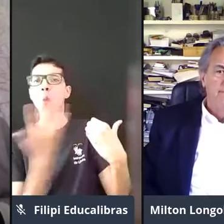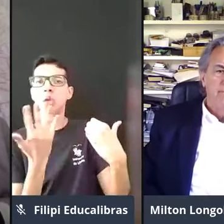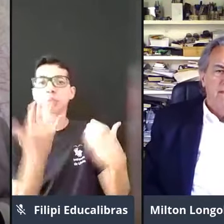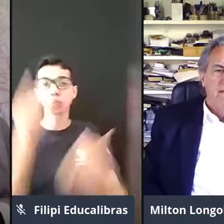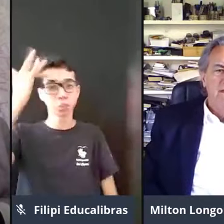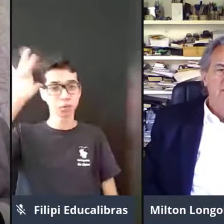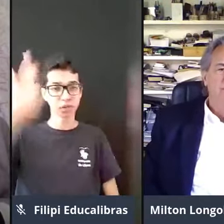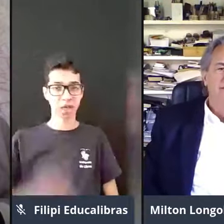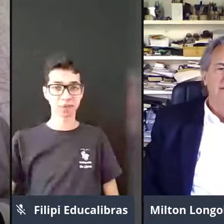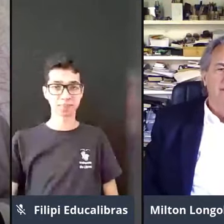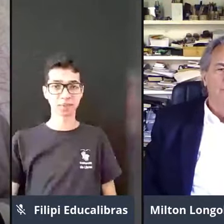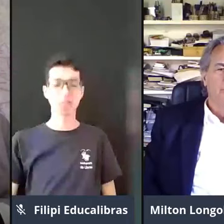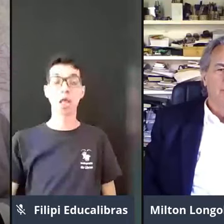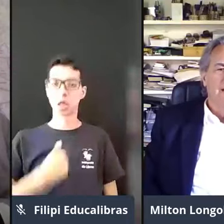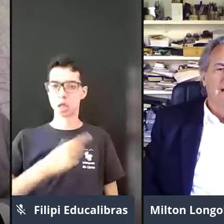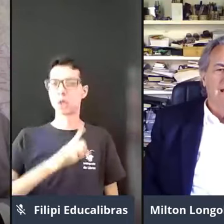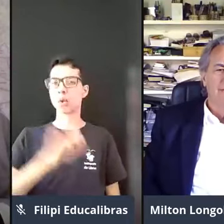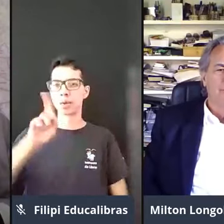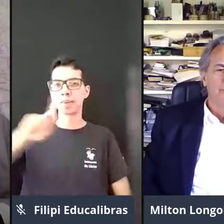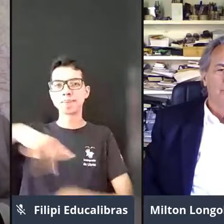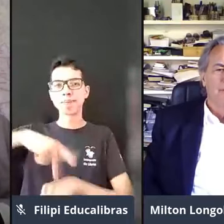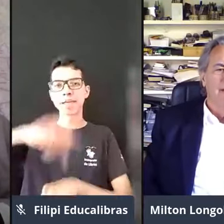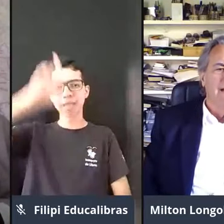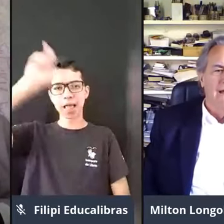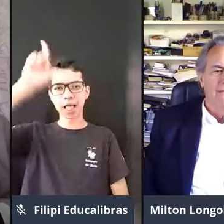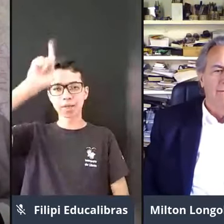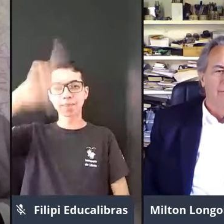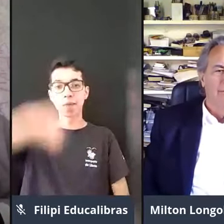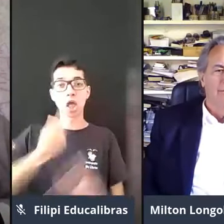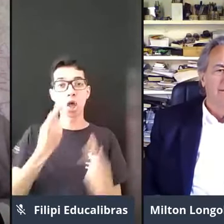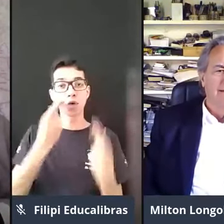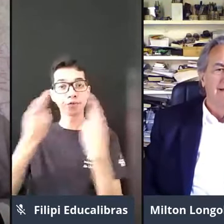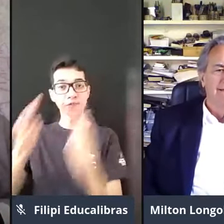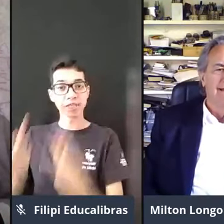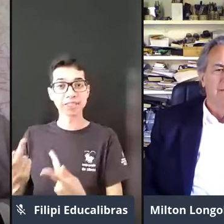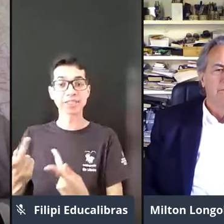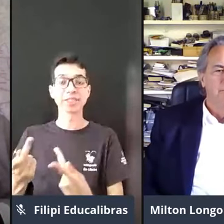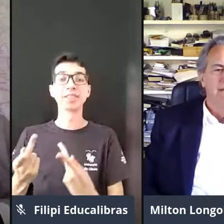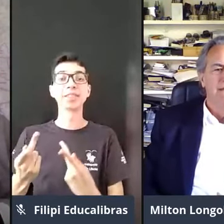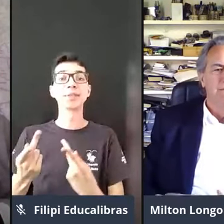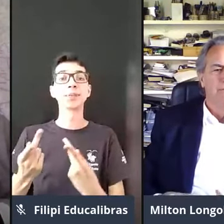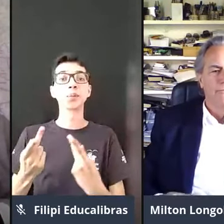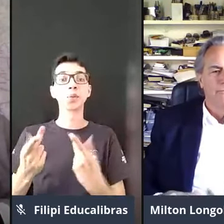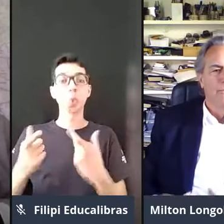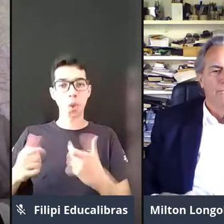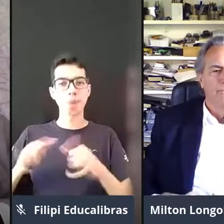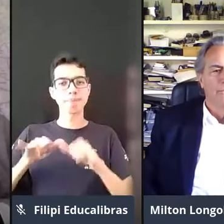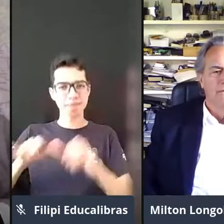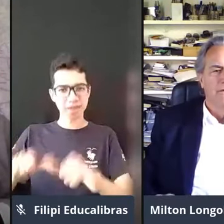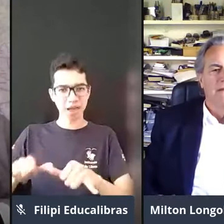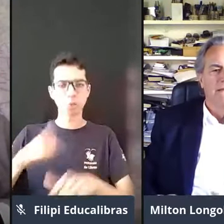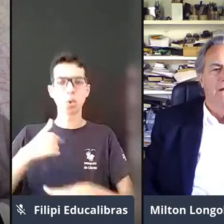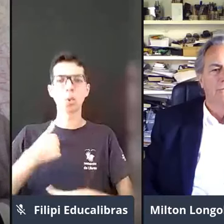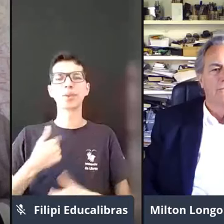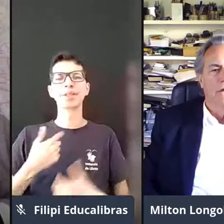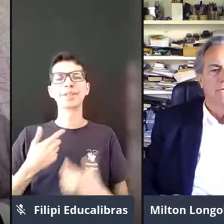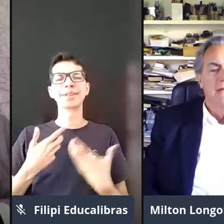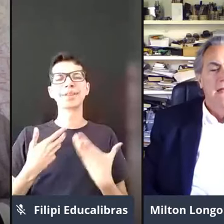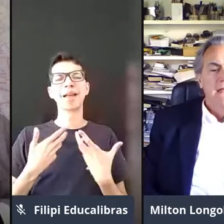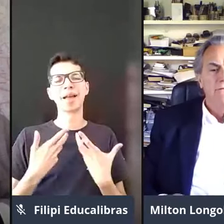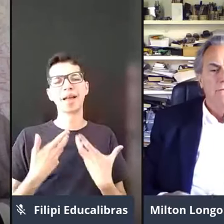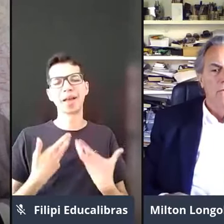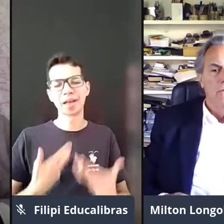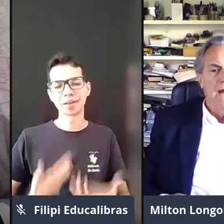Alemanha e visitei um supermercado, que o supermercado, cansado de pedir para os produtores aumentarem os